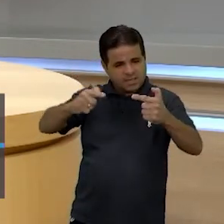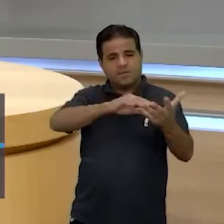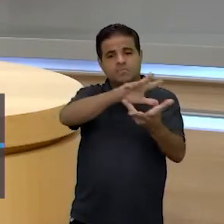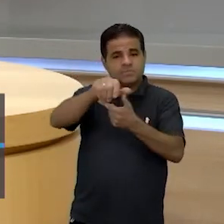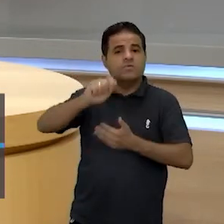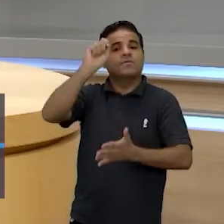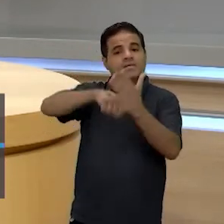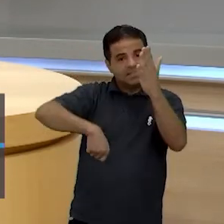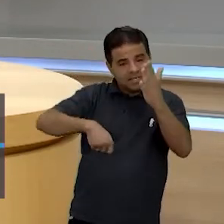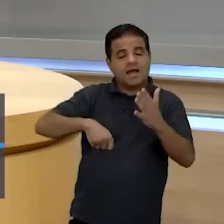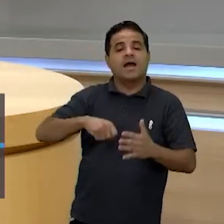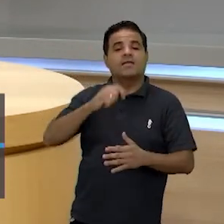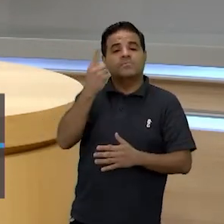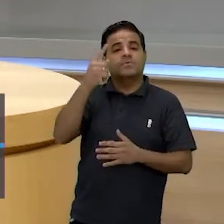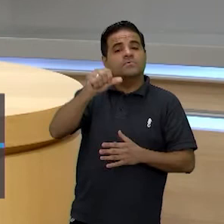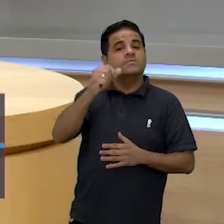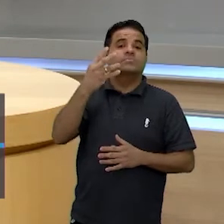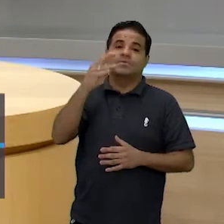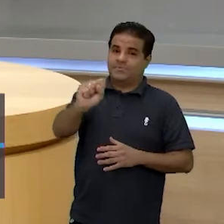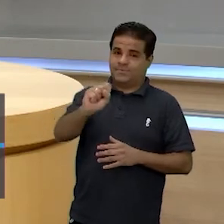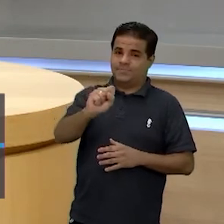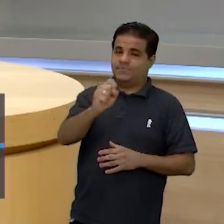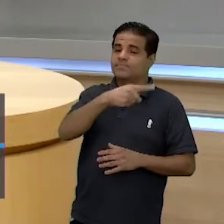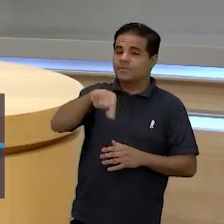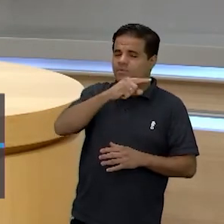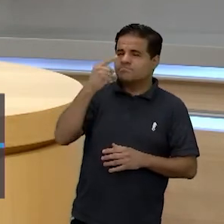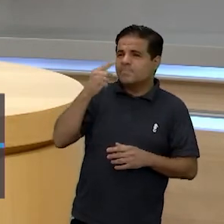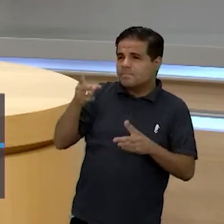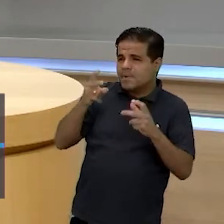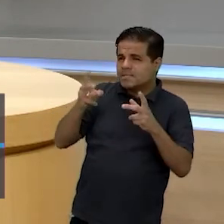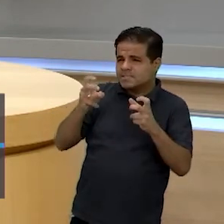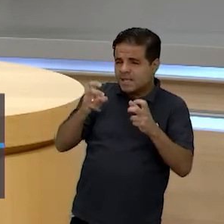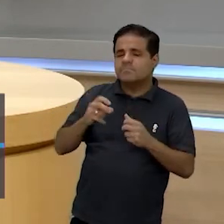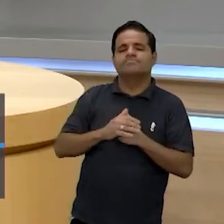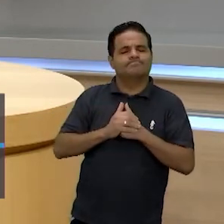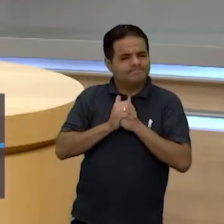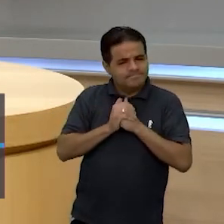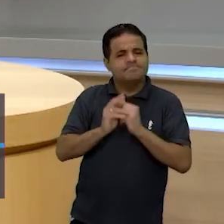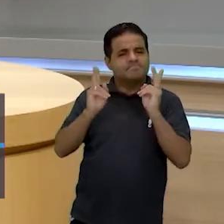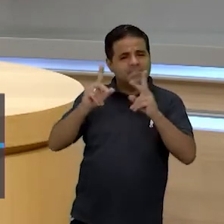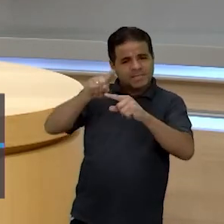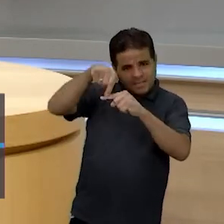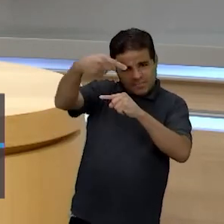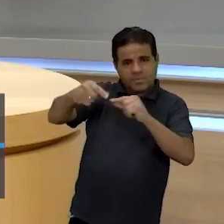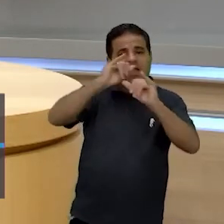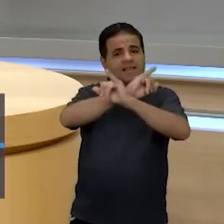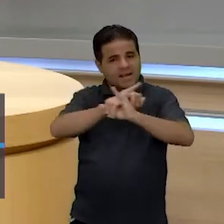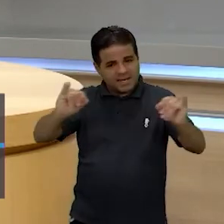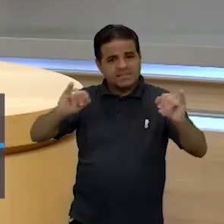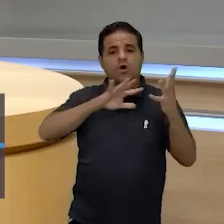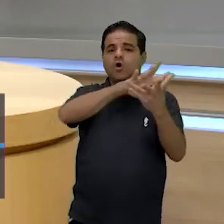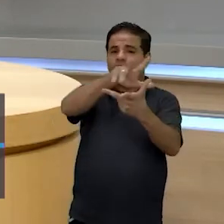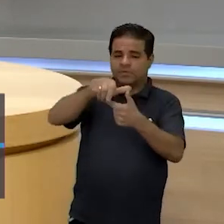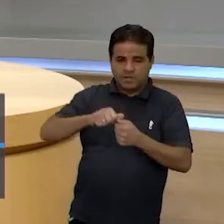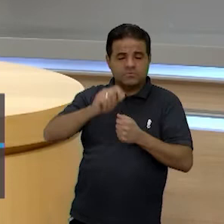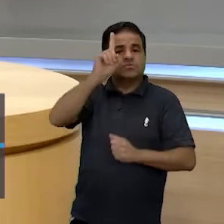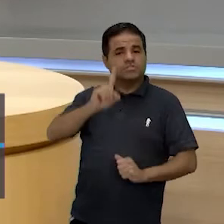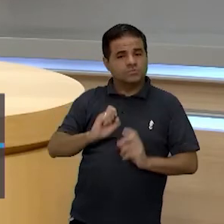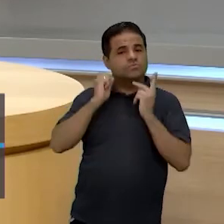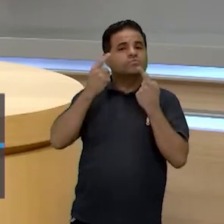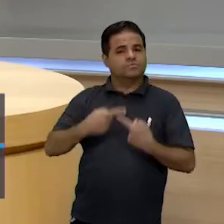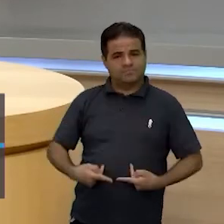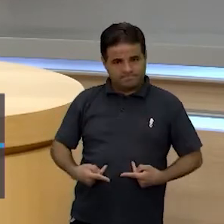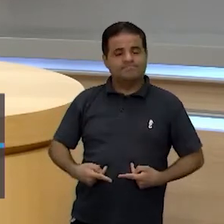assinada em 1948. Então, a gente percebe aí que, mesmo depois da Declaração Universal dos Direitos Humanos, ou